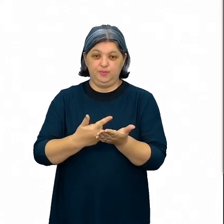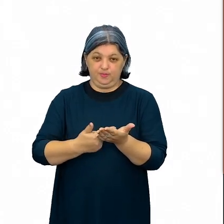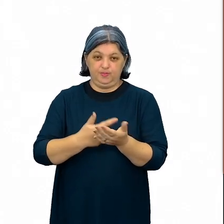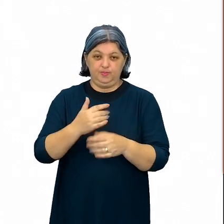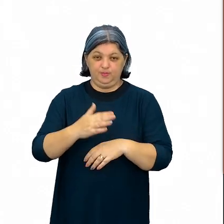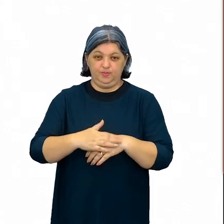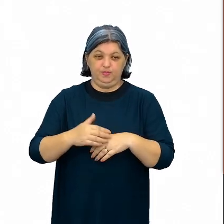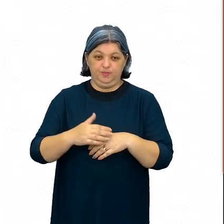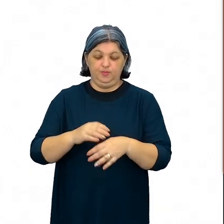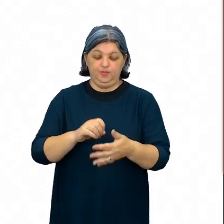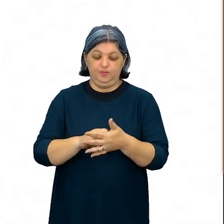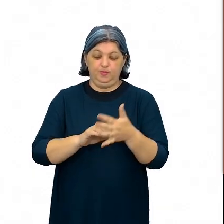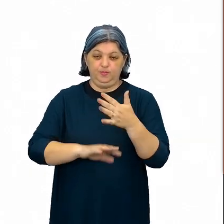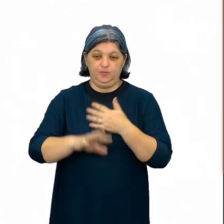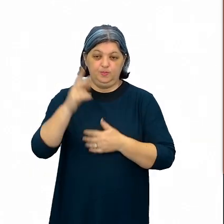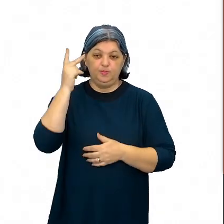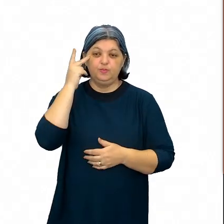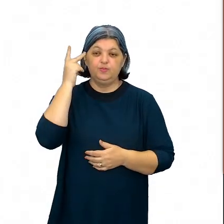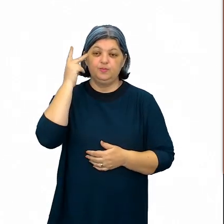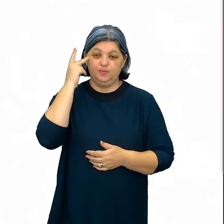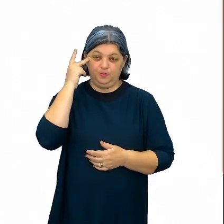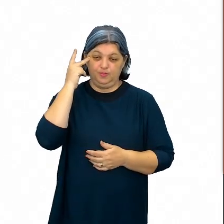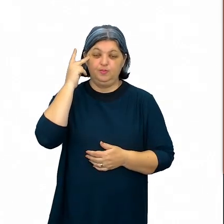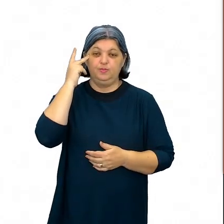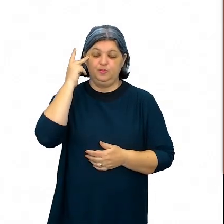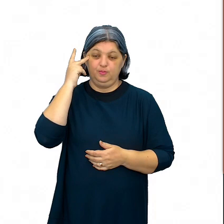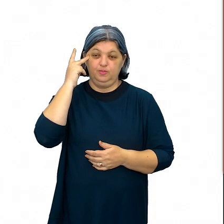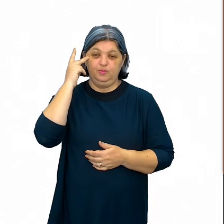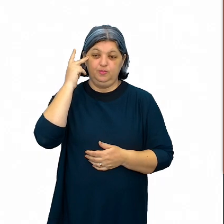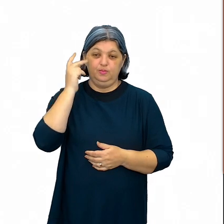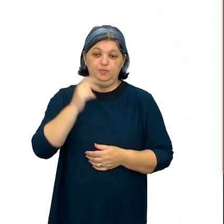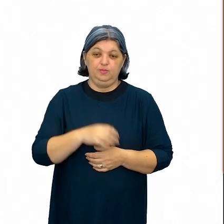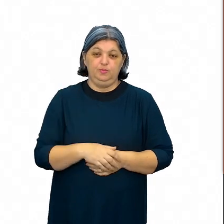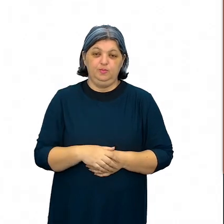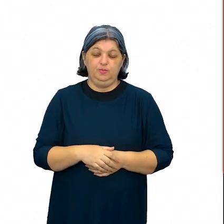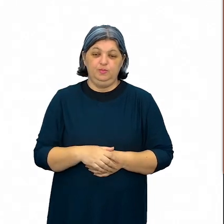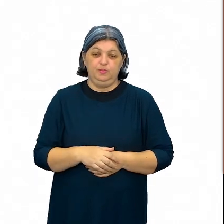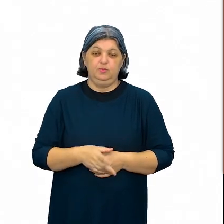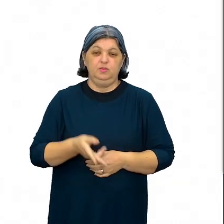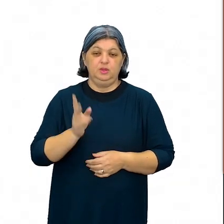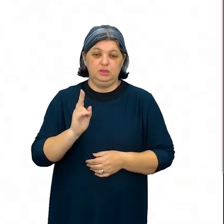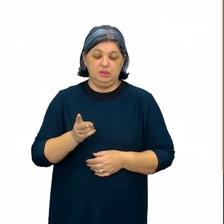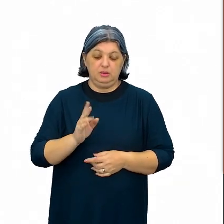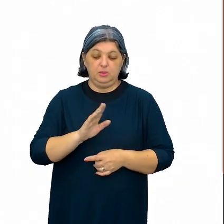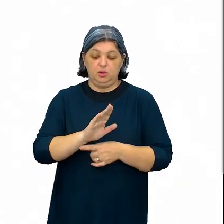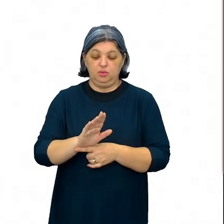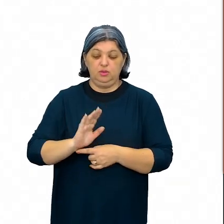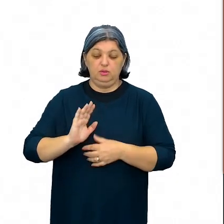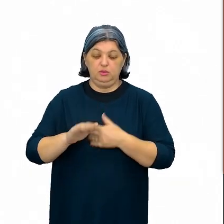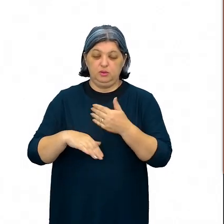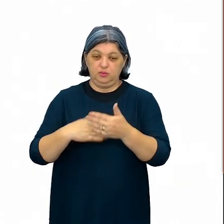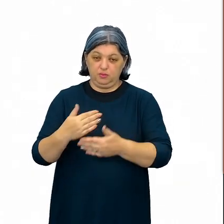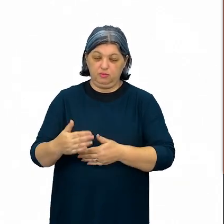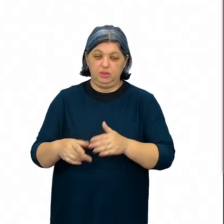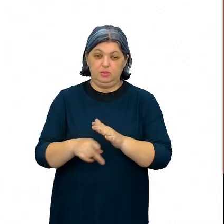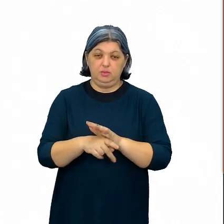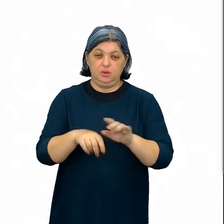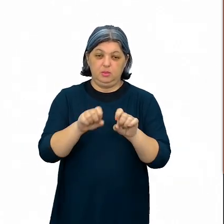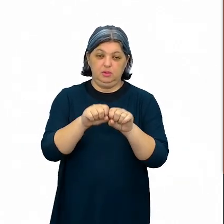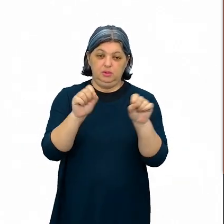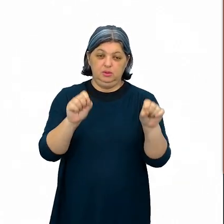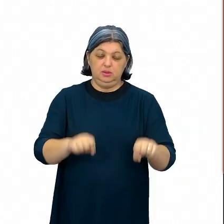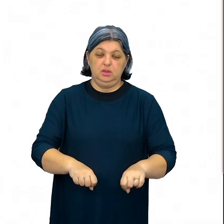currículo Paulista que tanto vem contribuindo aí com o bom andamento né da do nosso sistema